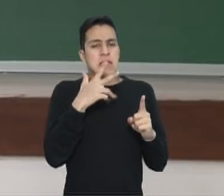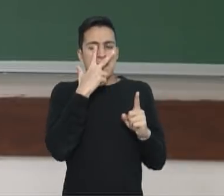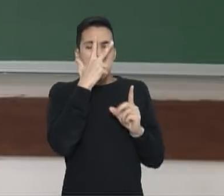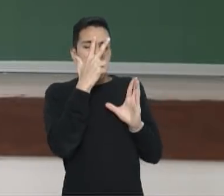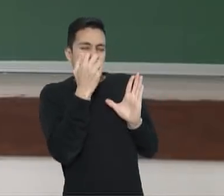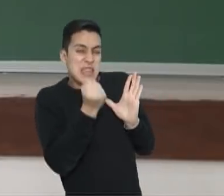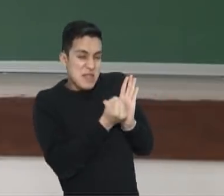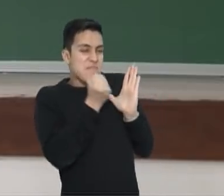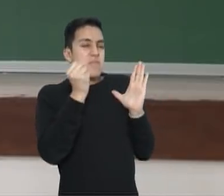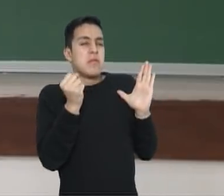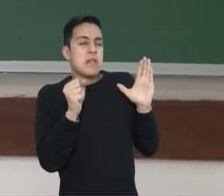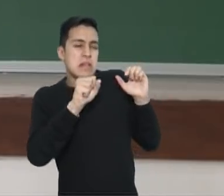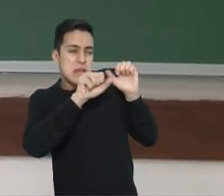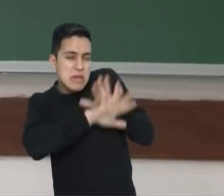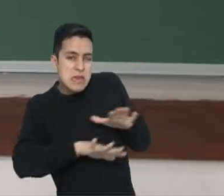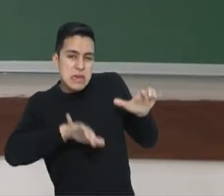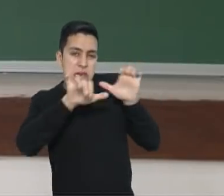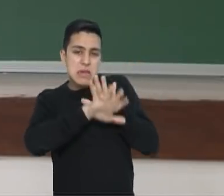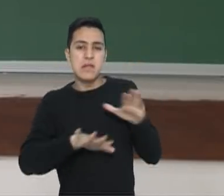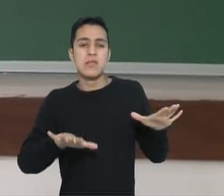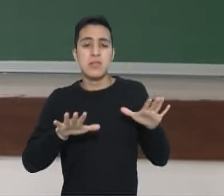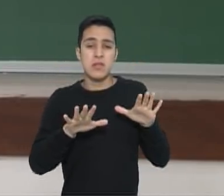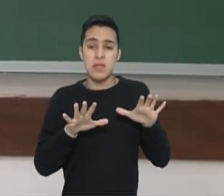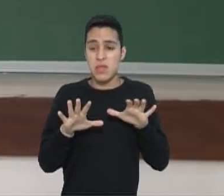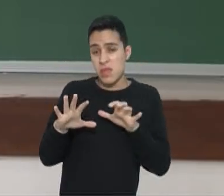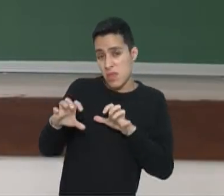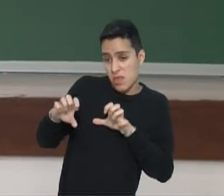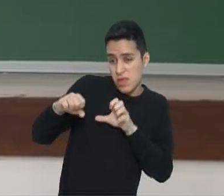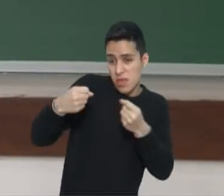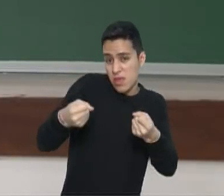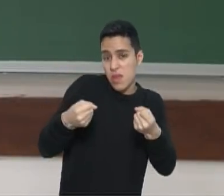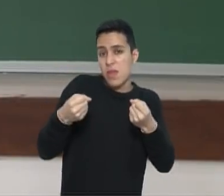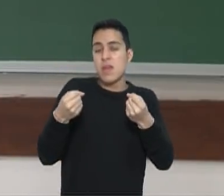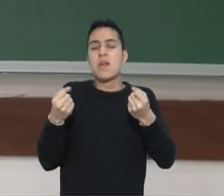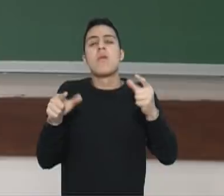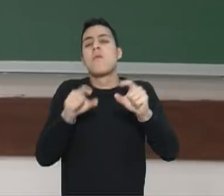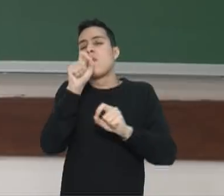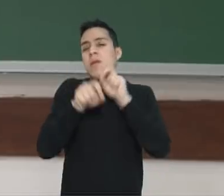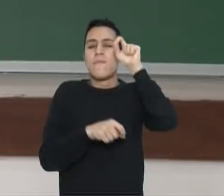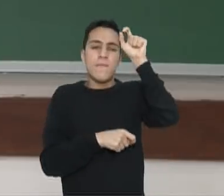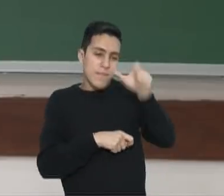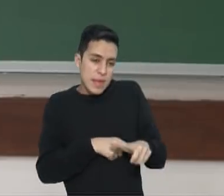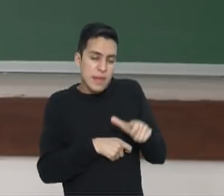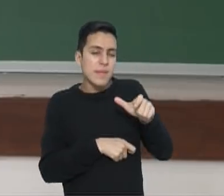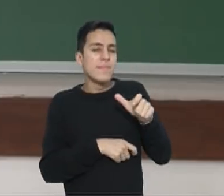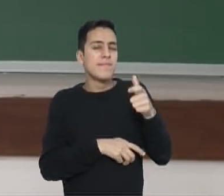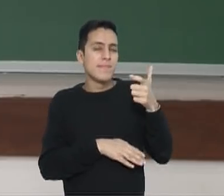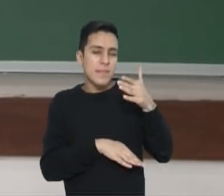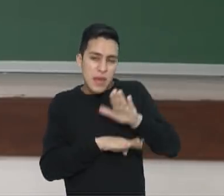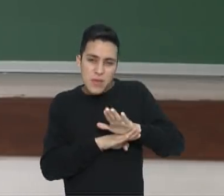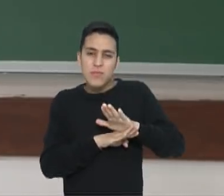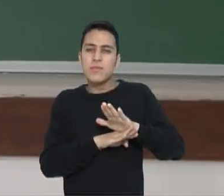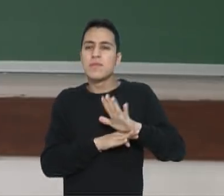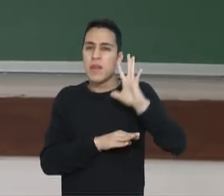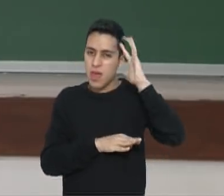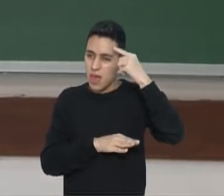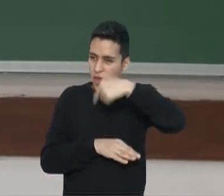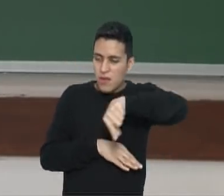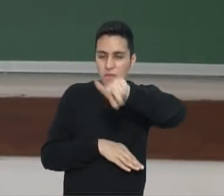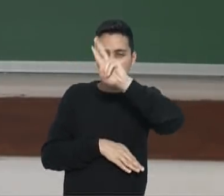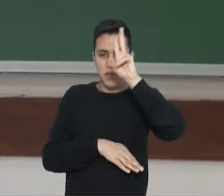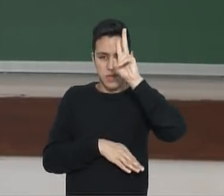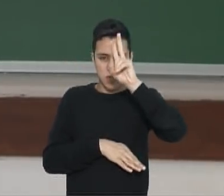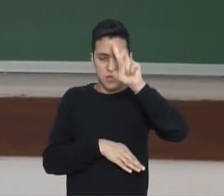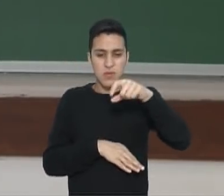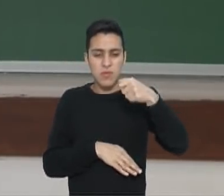simbólica que é defendida, por um outro lado, por um personagem que vai ser decisivo no final da história que contamos